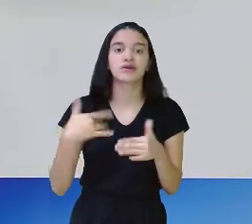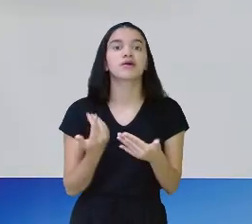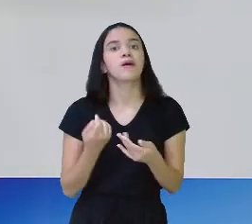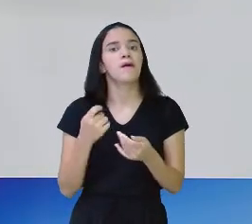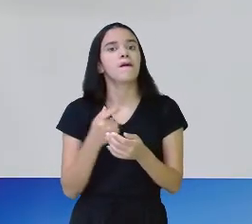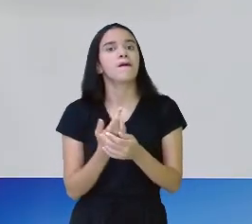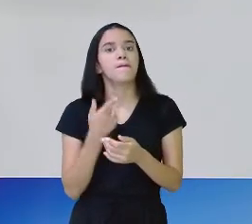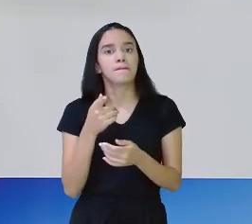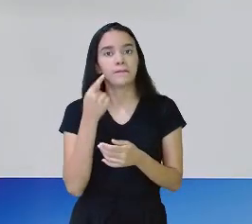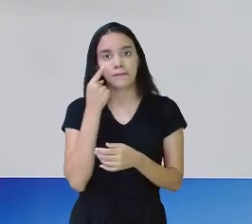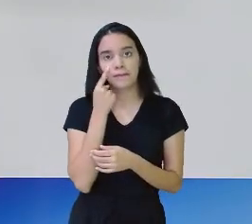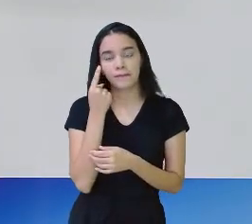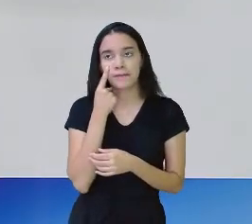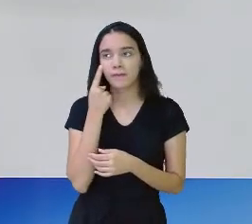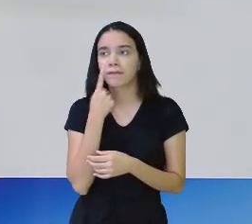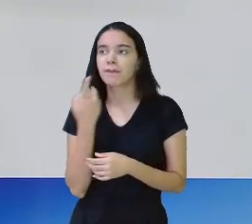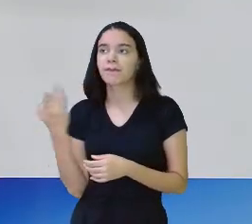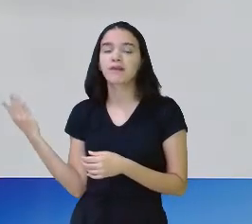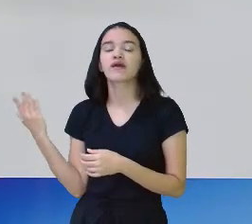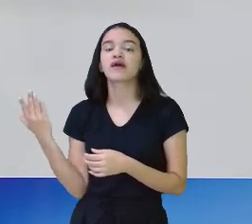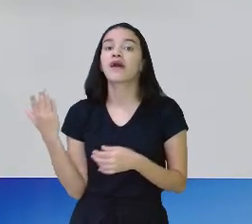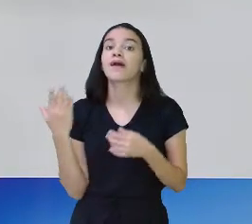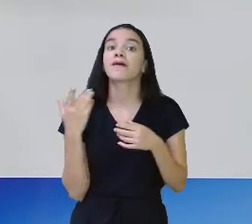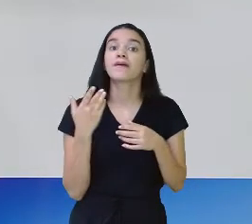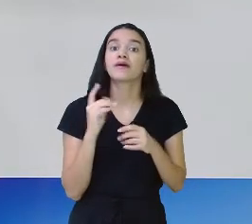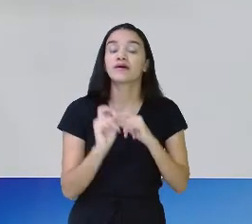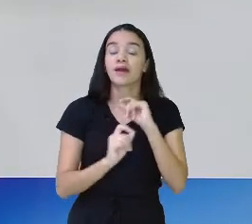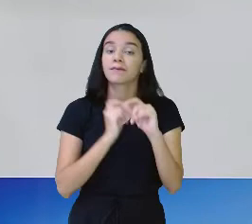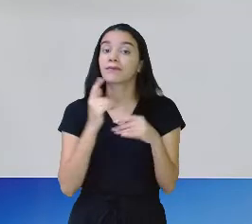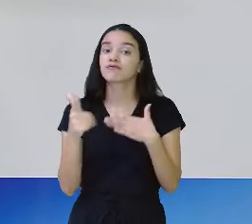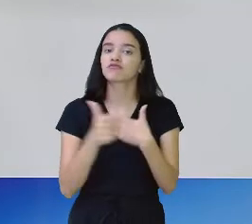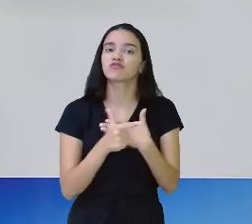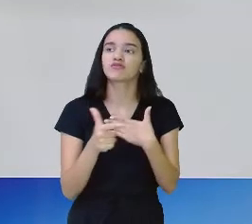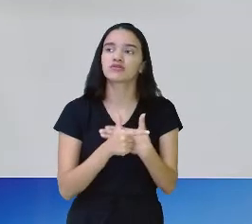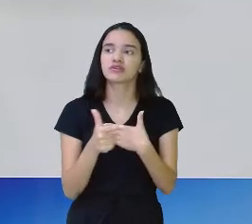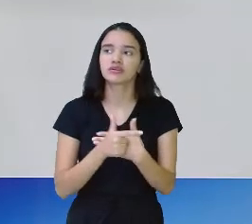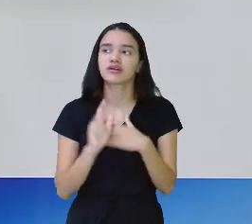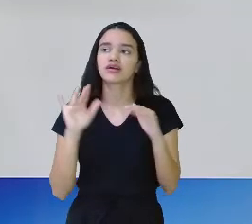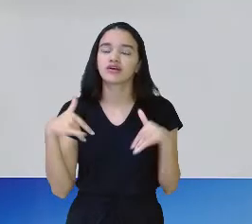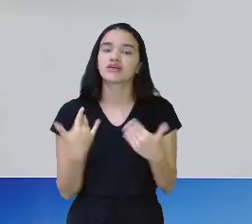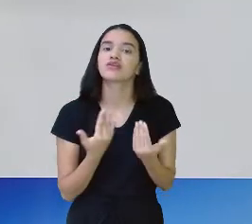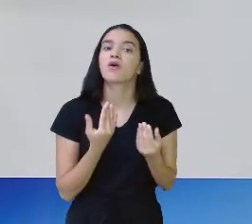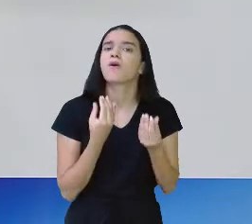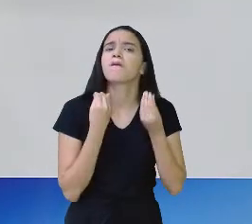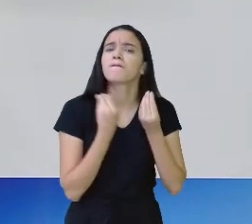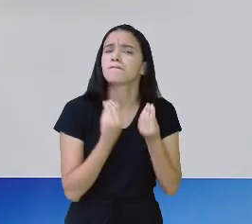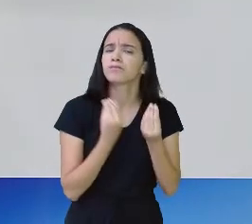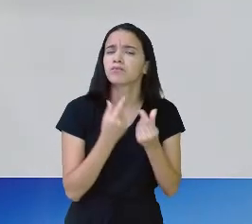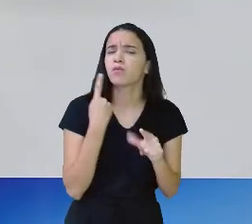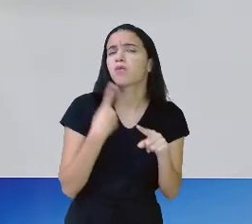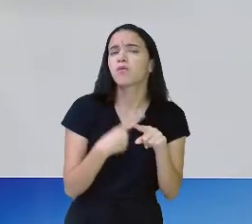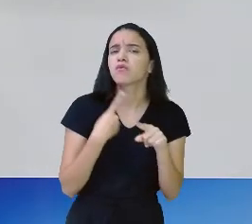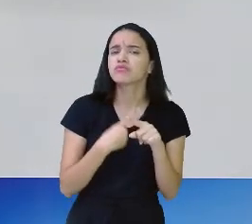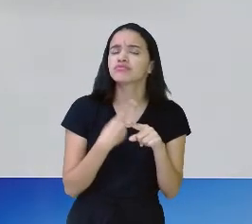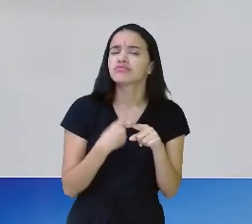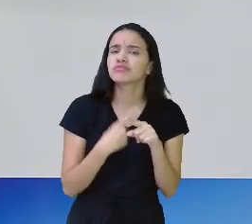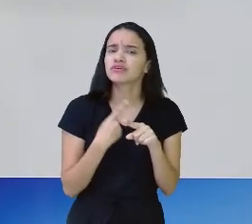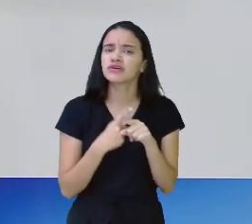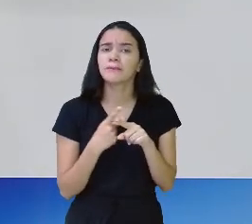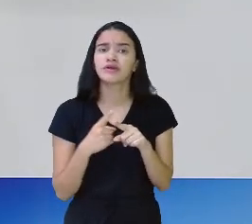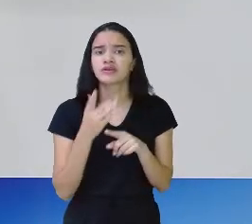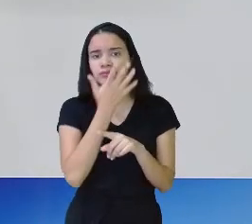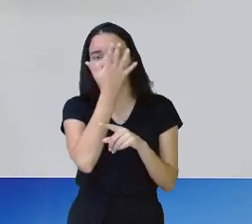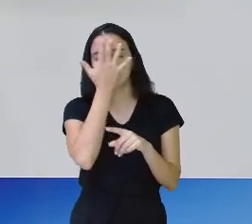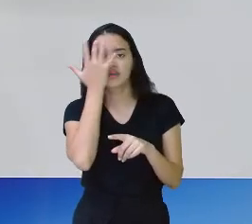serve os sinais de pontuação. É para essa função. Então, por que pontuamos? Para que as pessoas possam